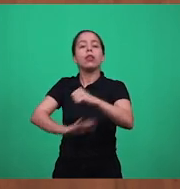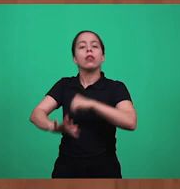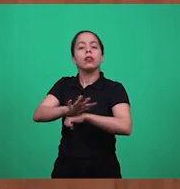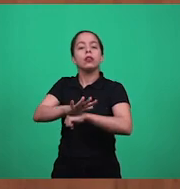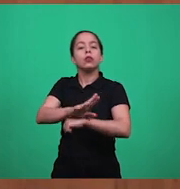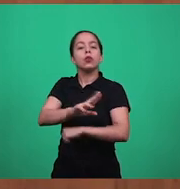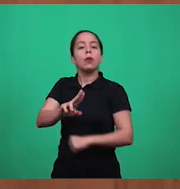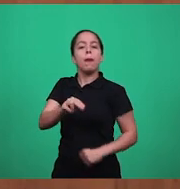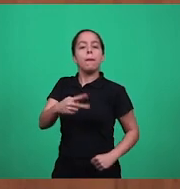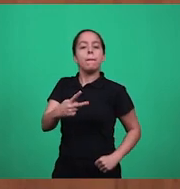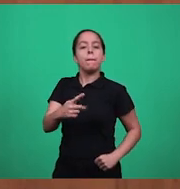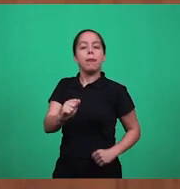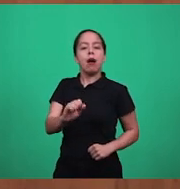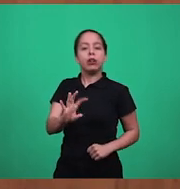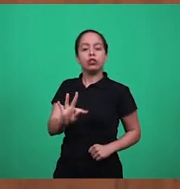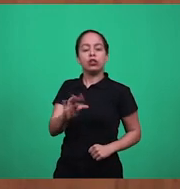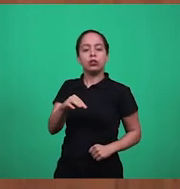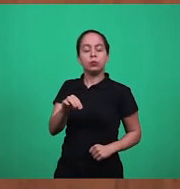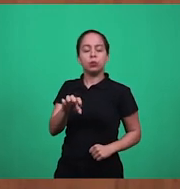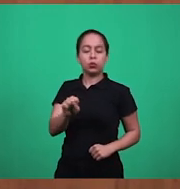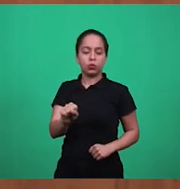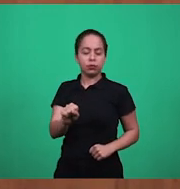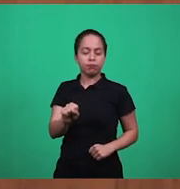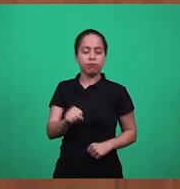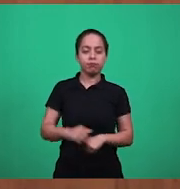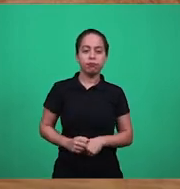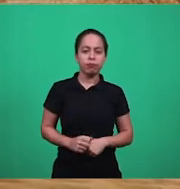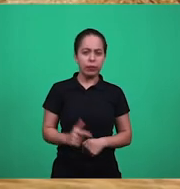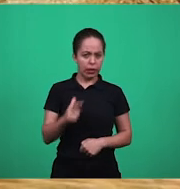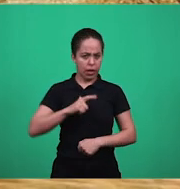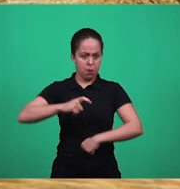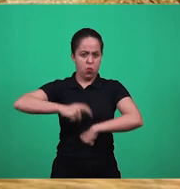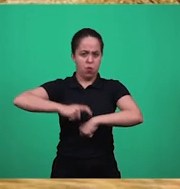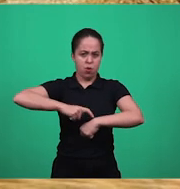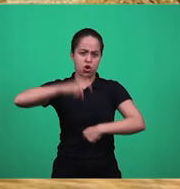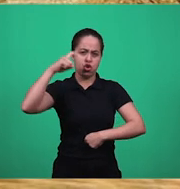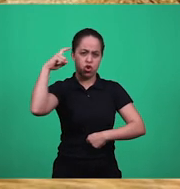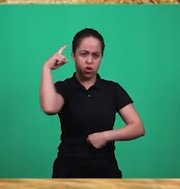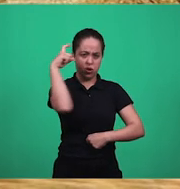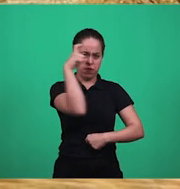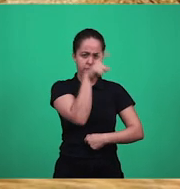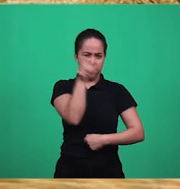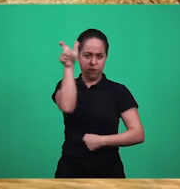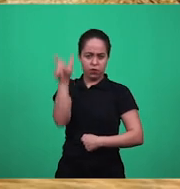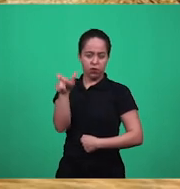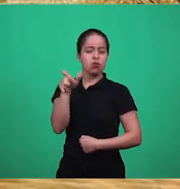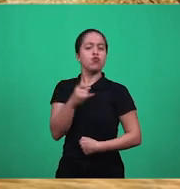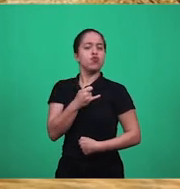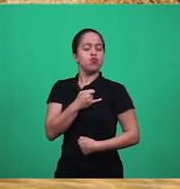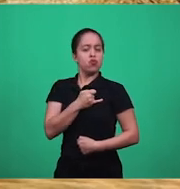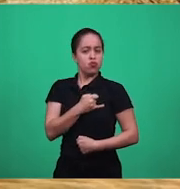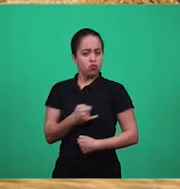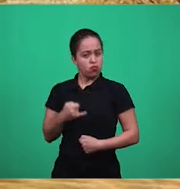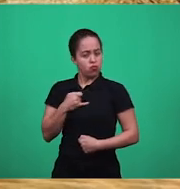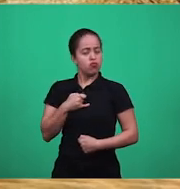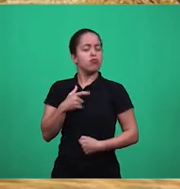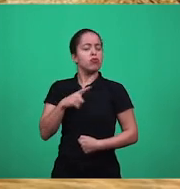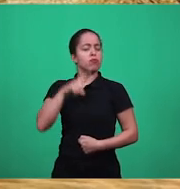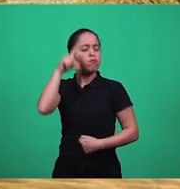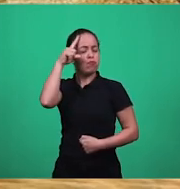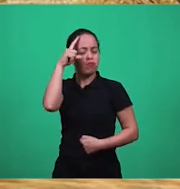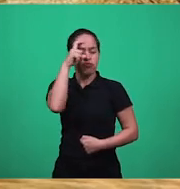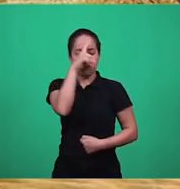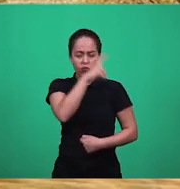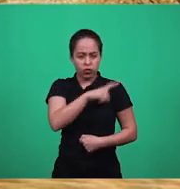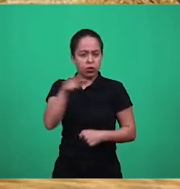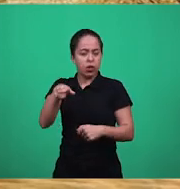de Patmos, que era uma ilha-prisão. E apesar do momento difícil que João estava vivendo, ele recebeu